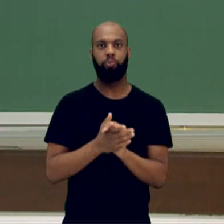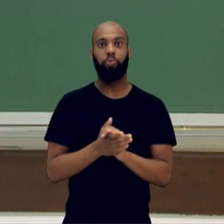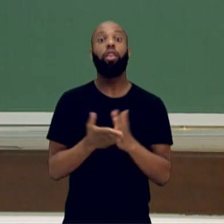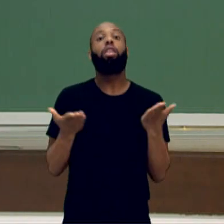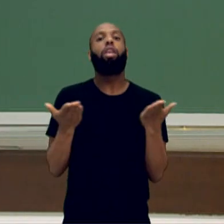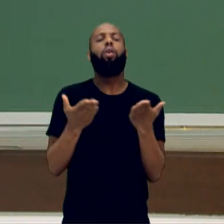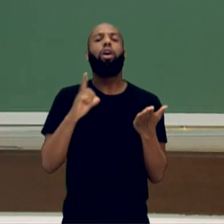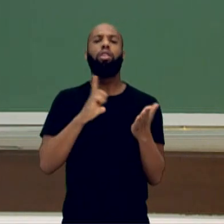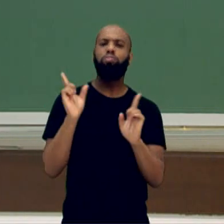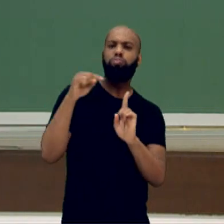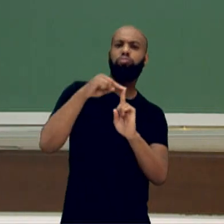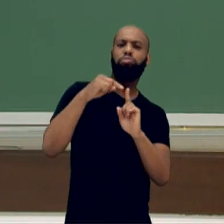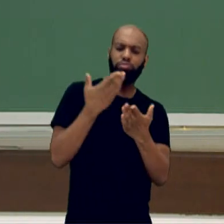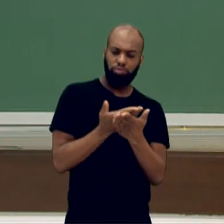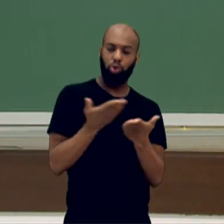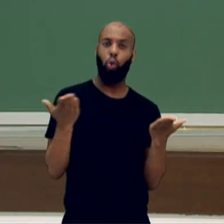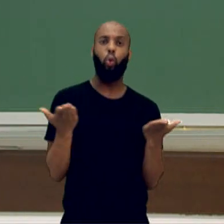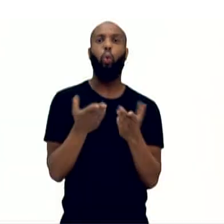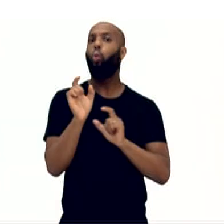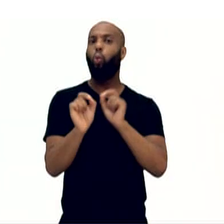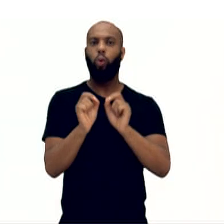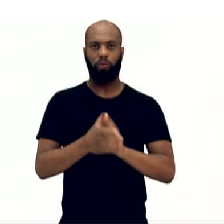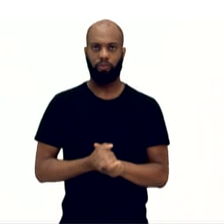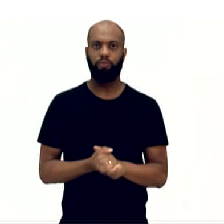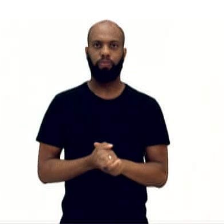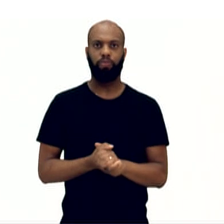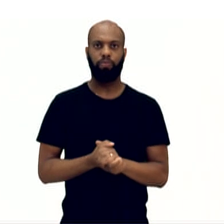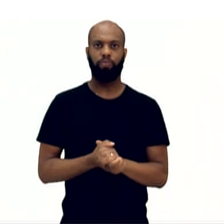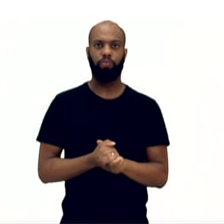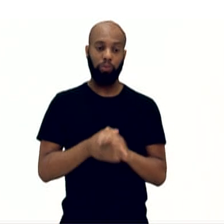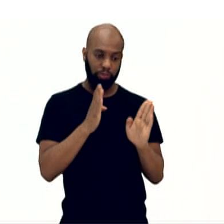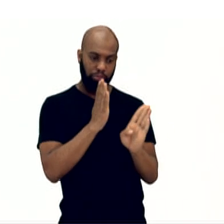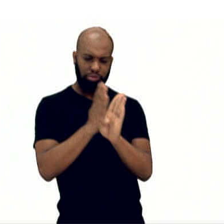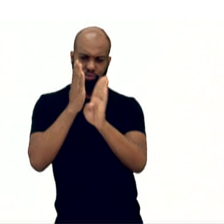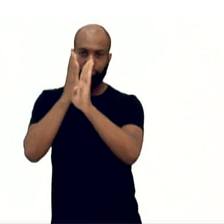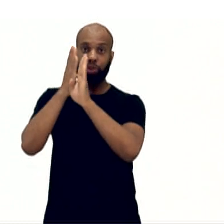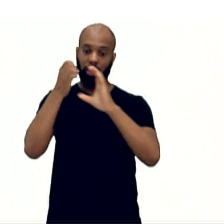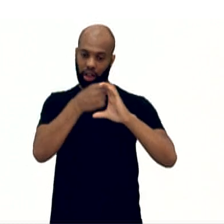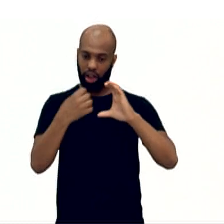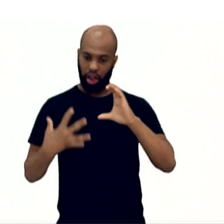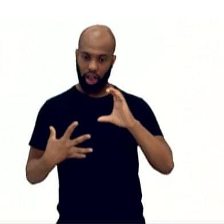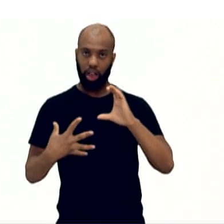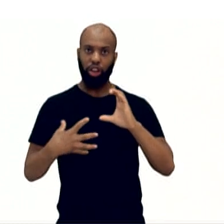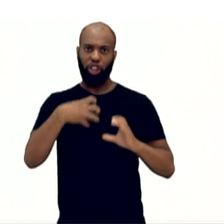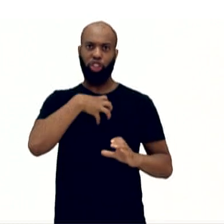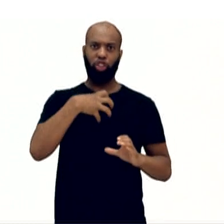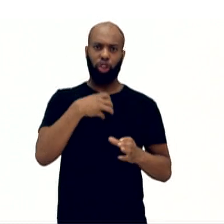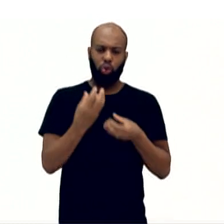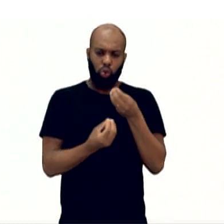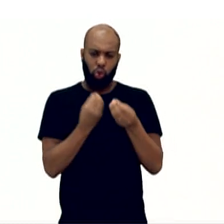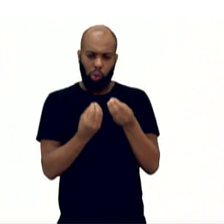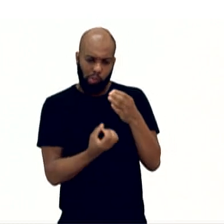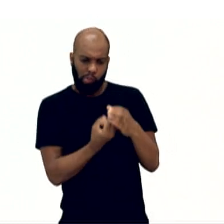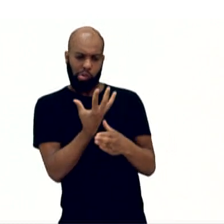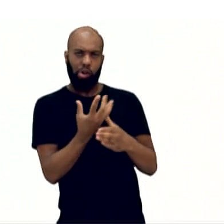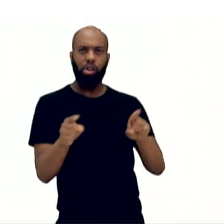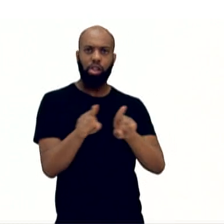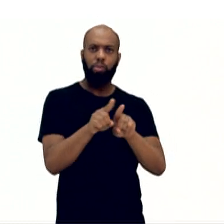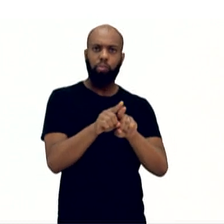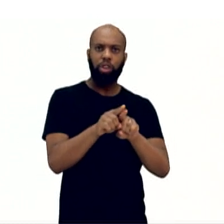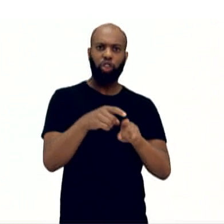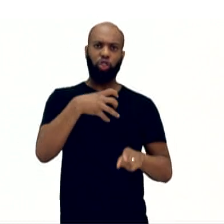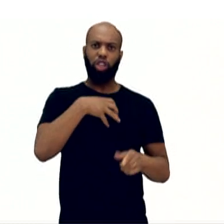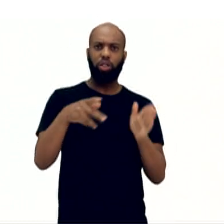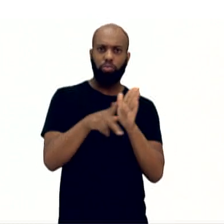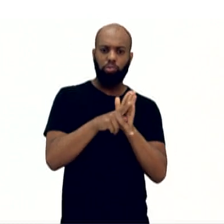temos de objetivo para a aula de hoje? Identificar as principais características de formação e a dinâmica dos